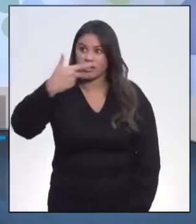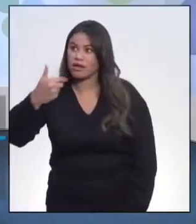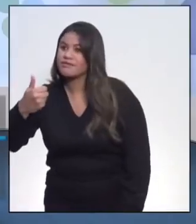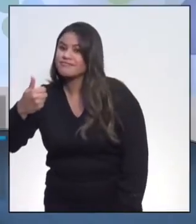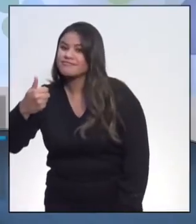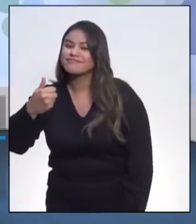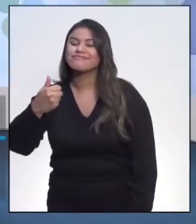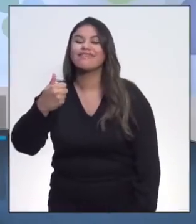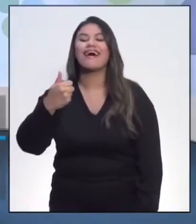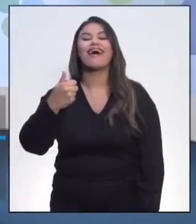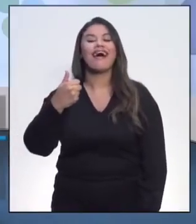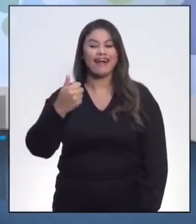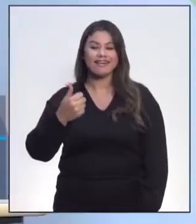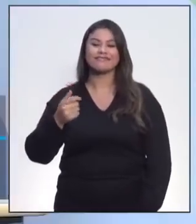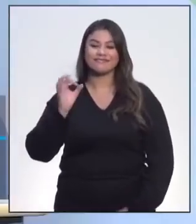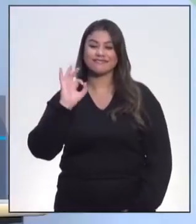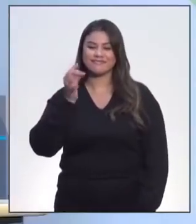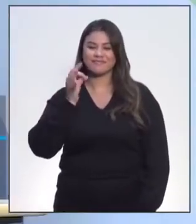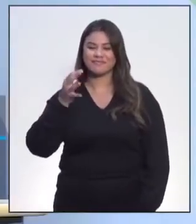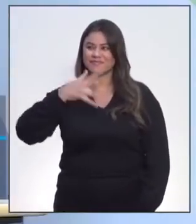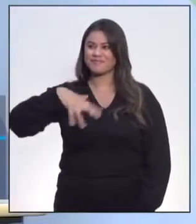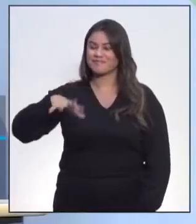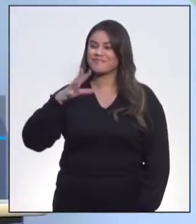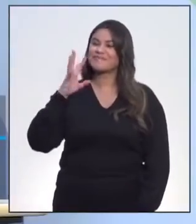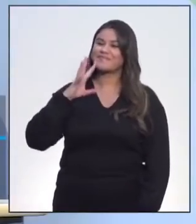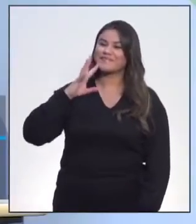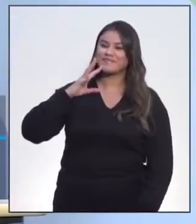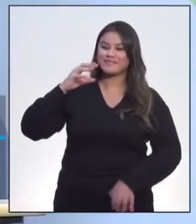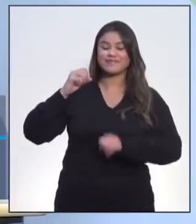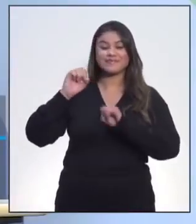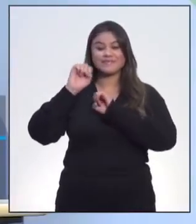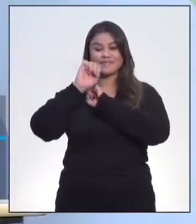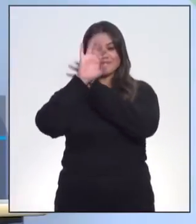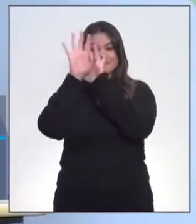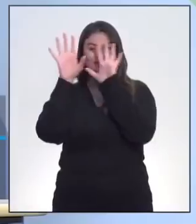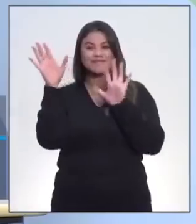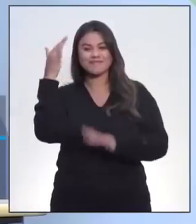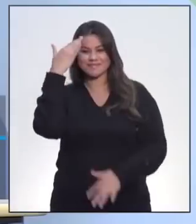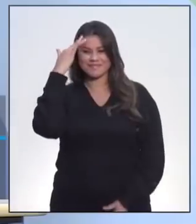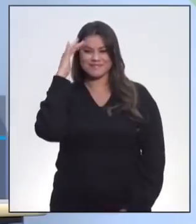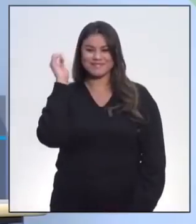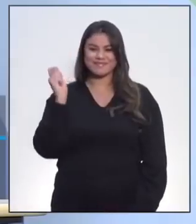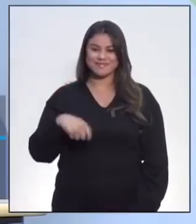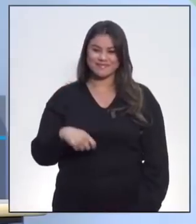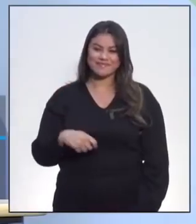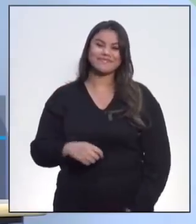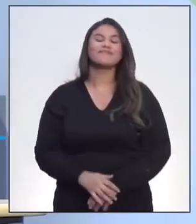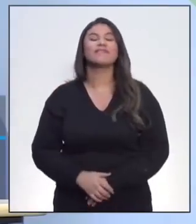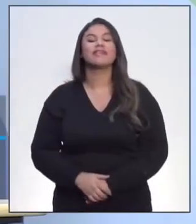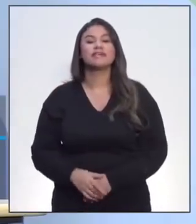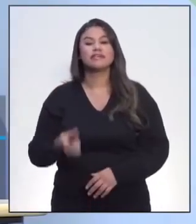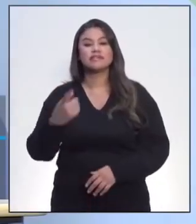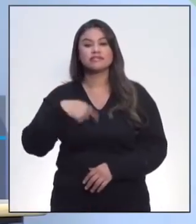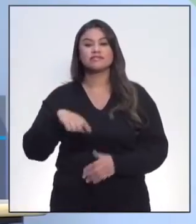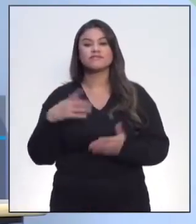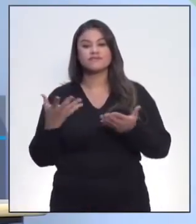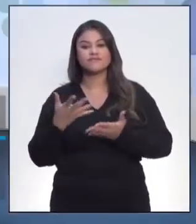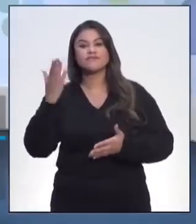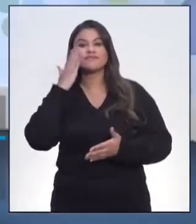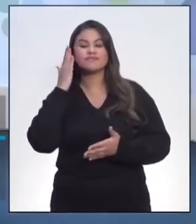mais agradável e fica mais fácil de entender o que ele quer dizer, não é? Perfeito. E hoje a gente reforça a importância de